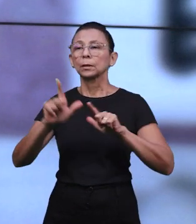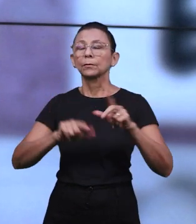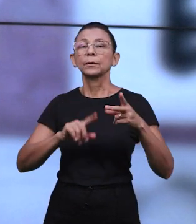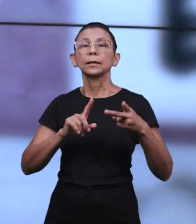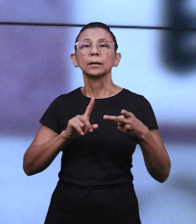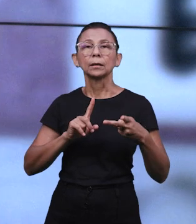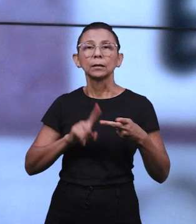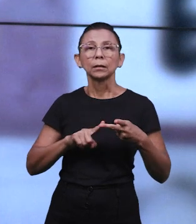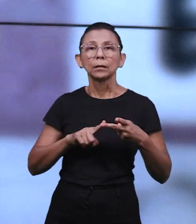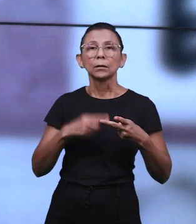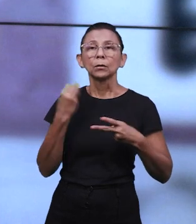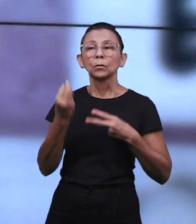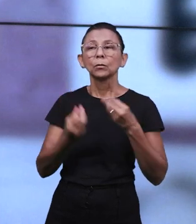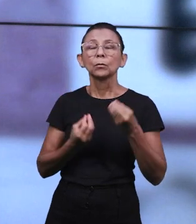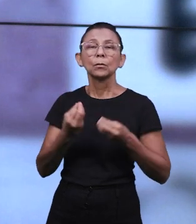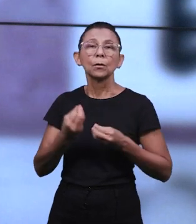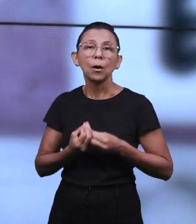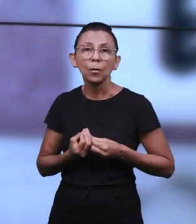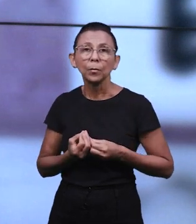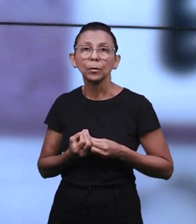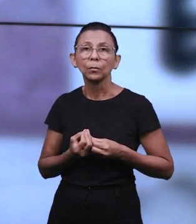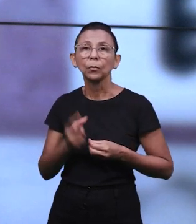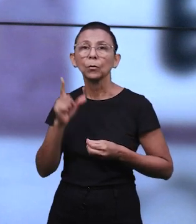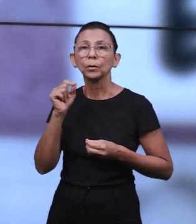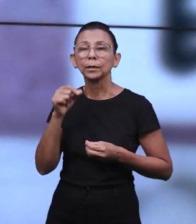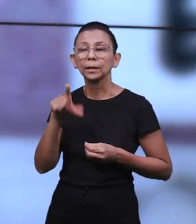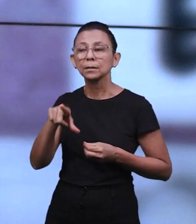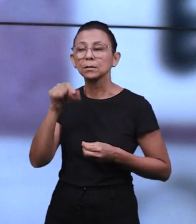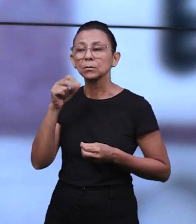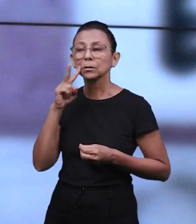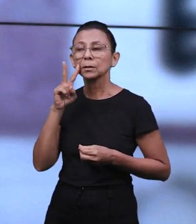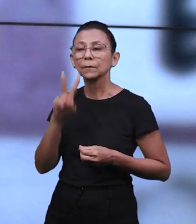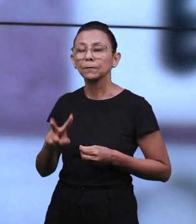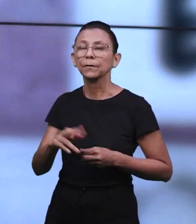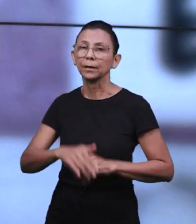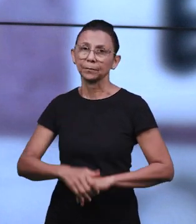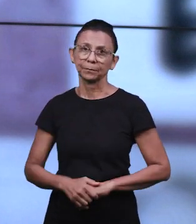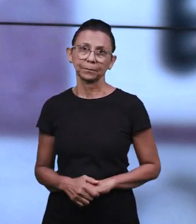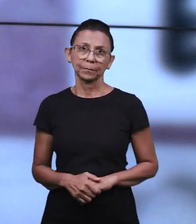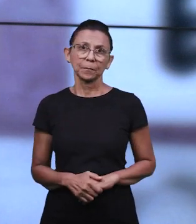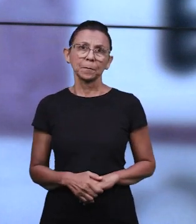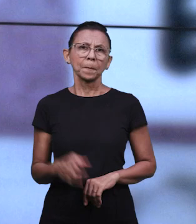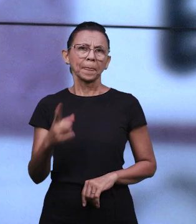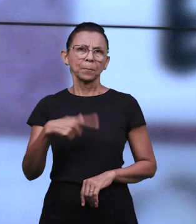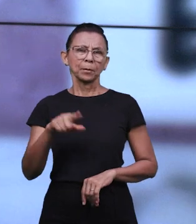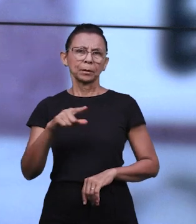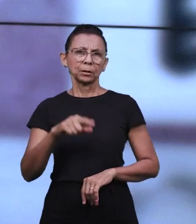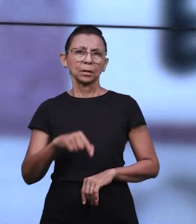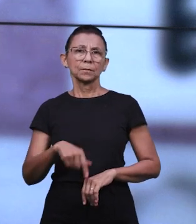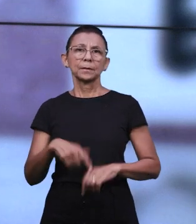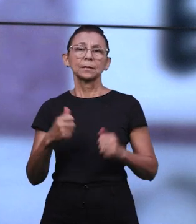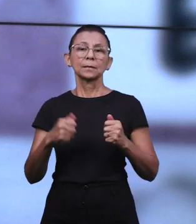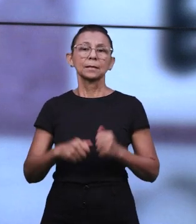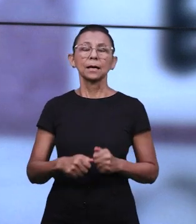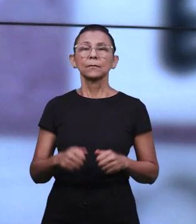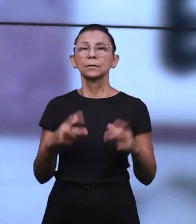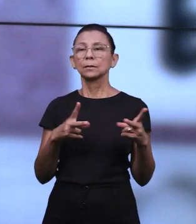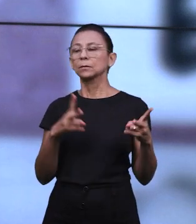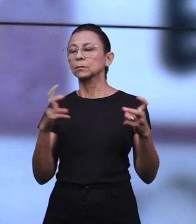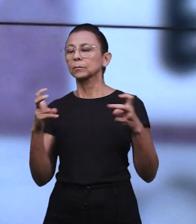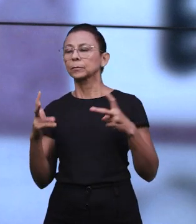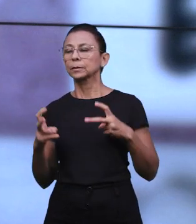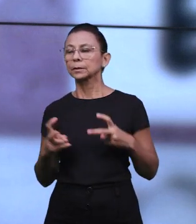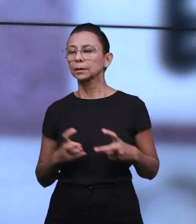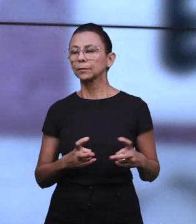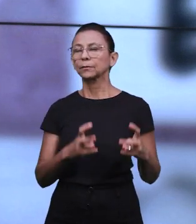Tenha paciência para ensinar com clareza, reforçar o que para nós parece óbvio e acompanhar com